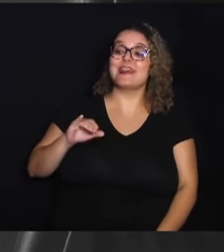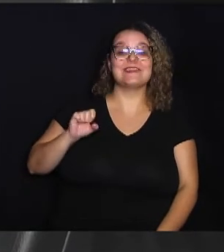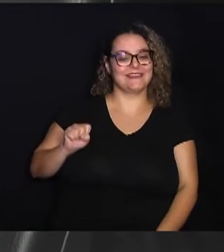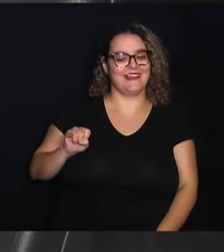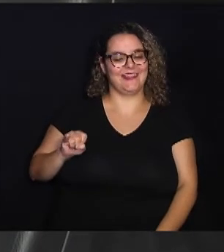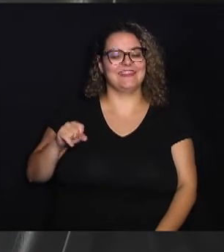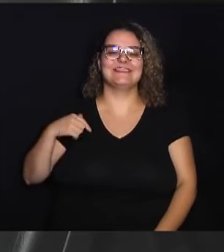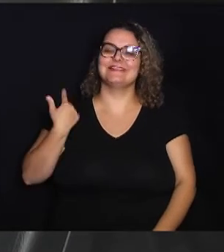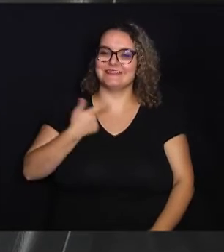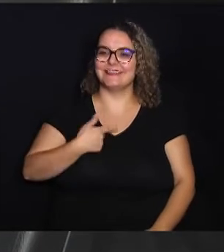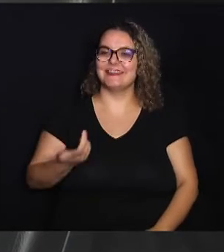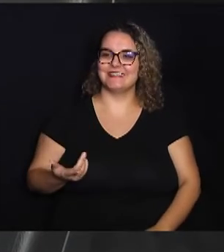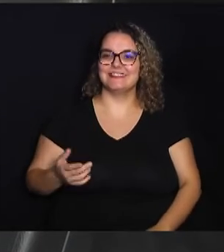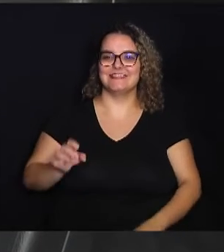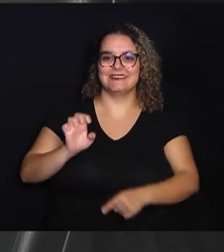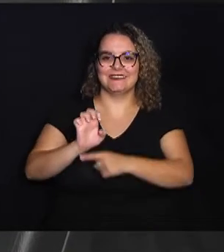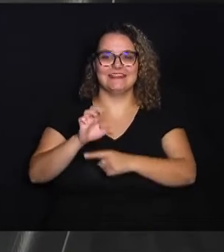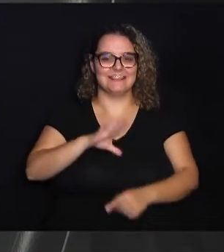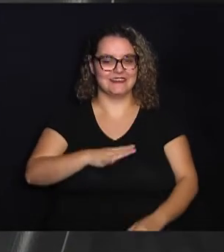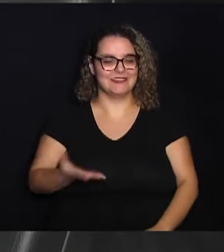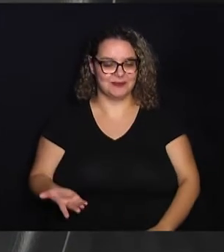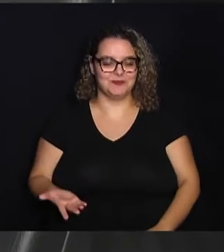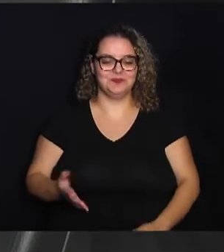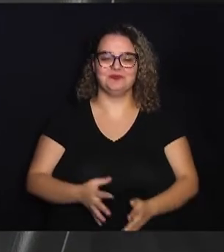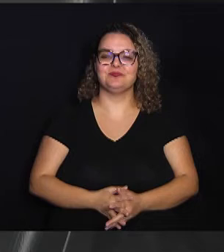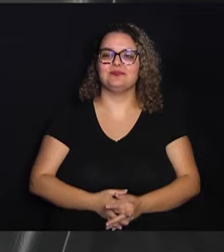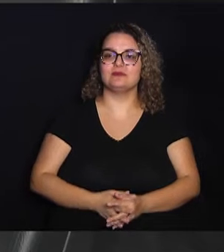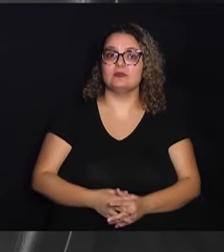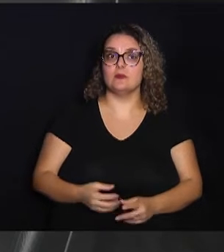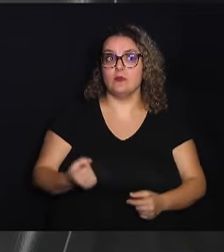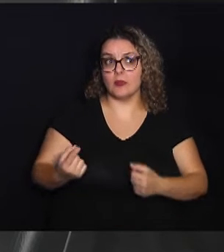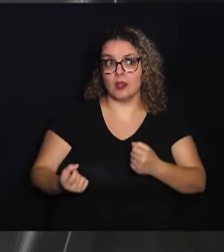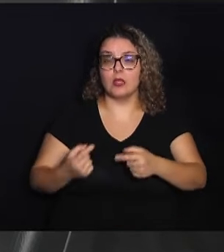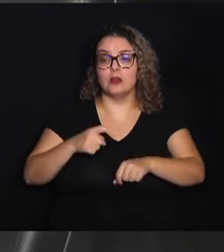do estado, e muitas vezes existe algum